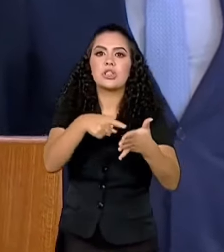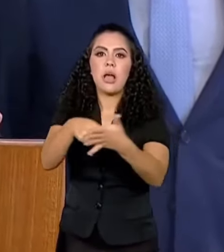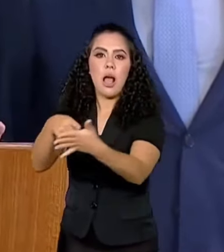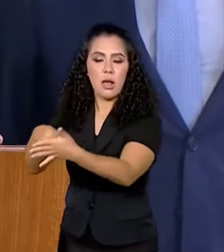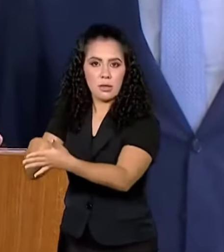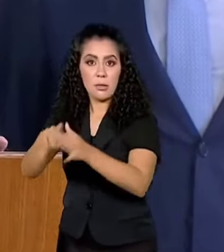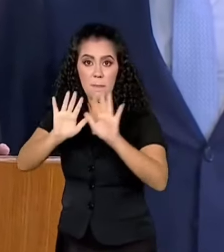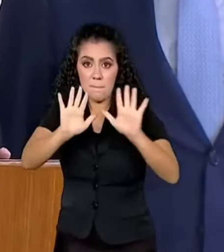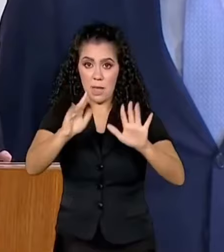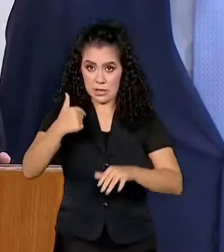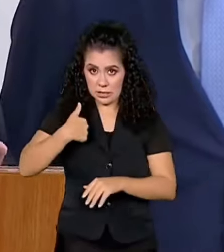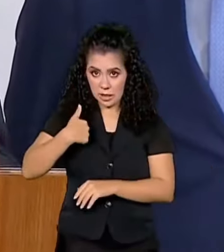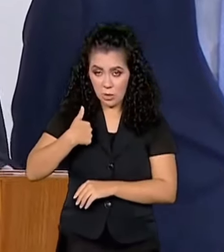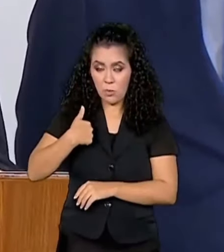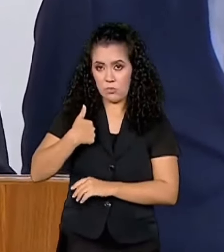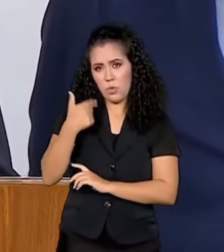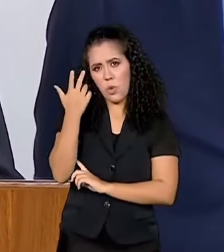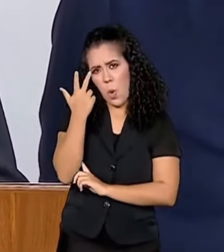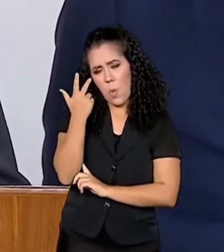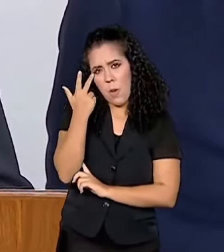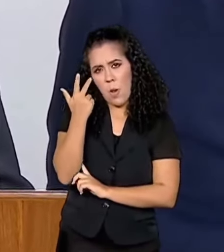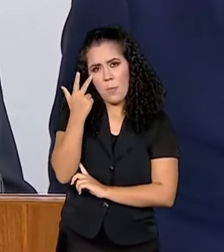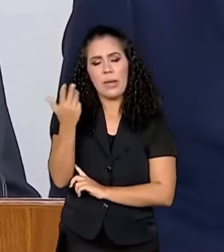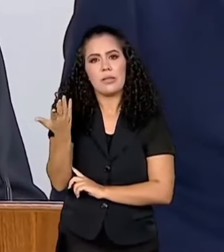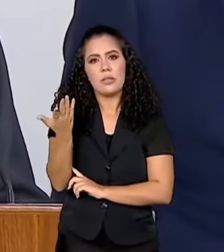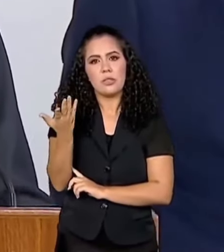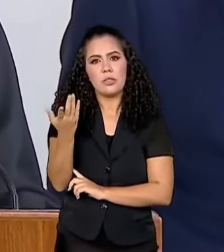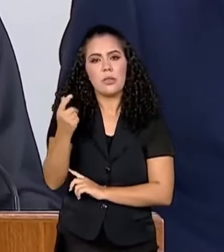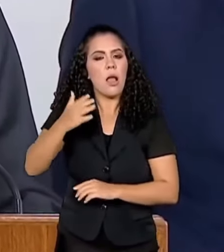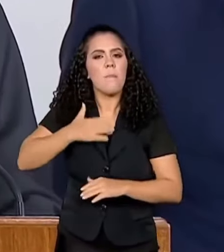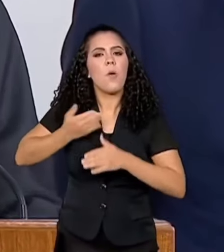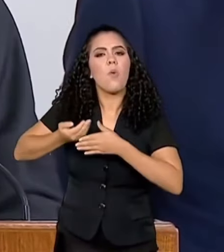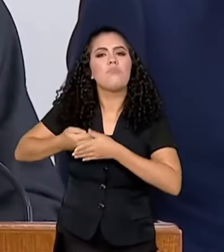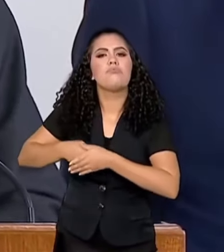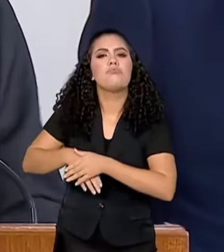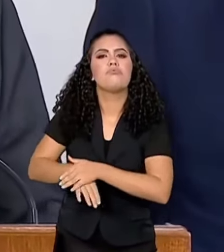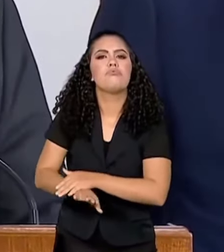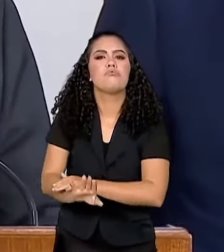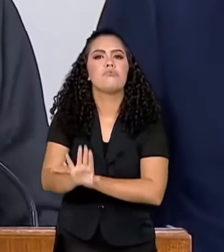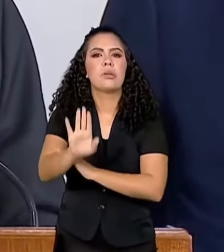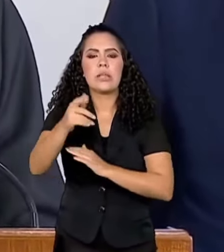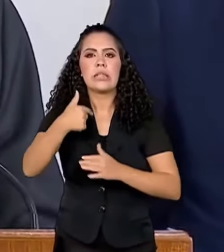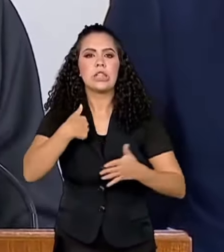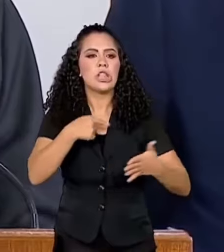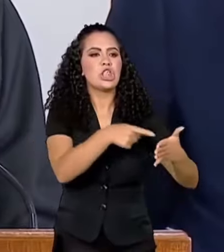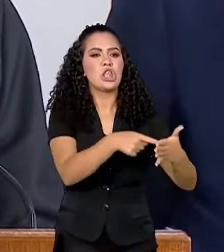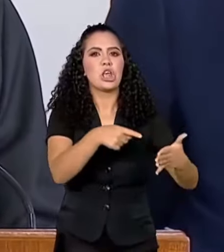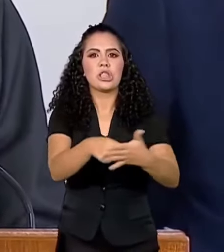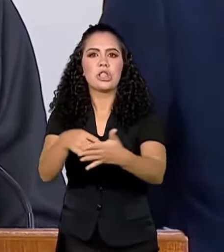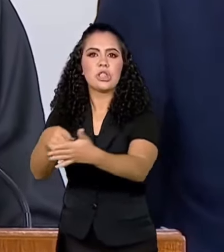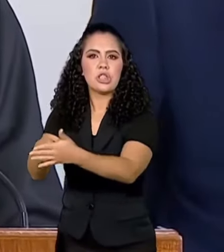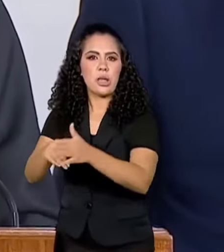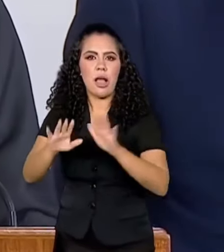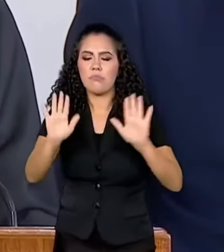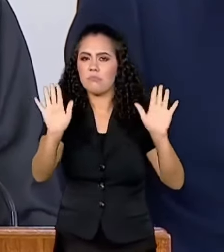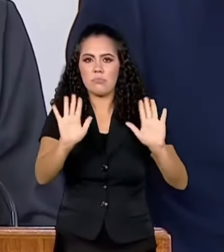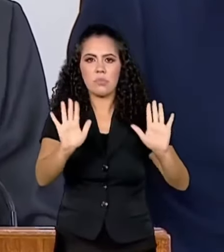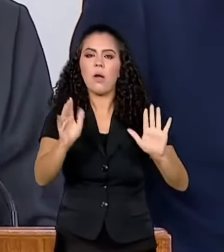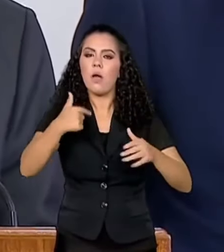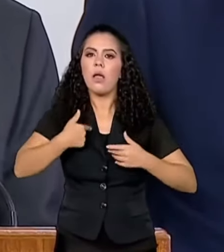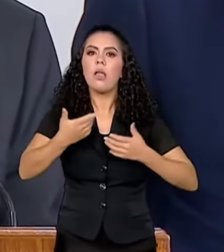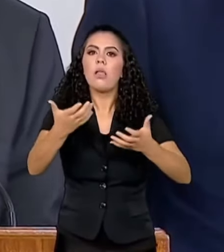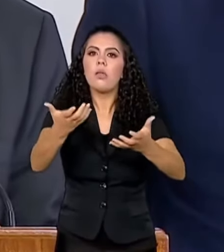Eu normalmente normalmente tenho por hábito cultural não indicar ninguém em nenhum Ministério eu